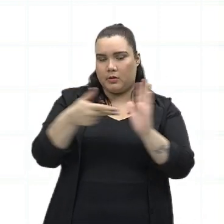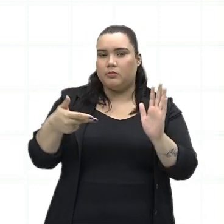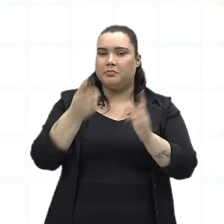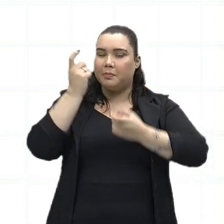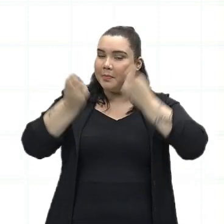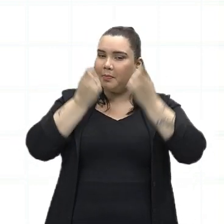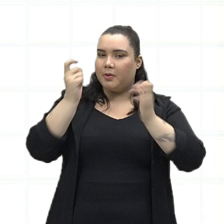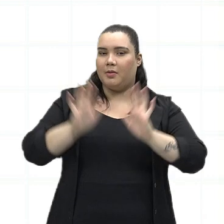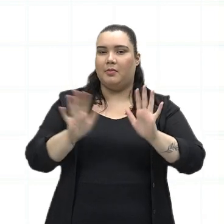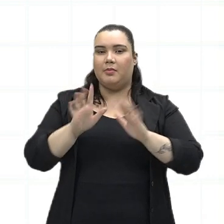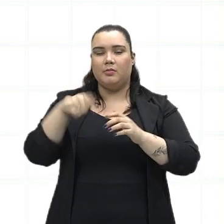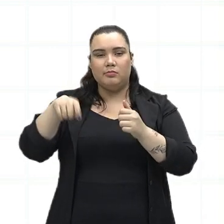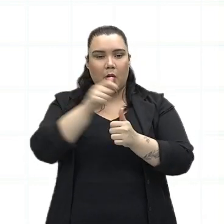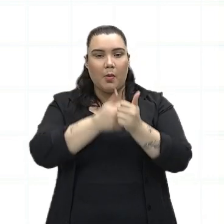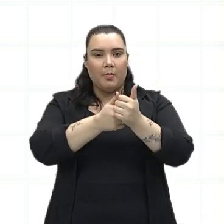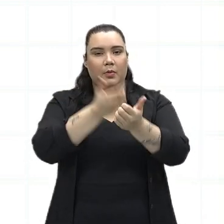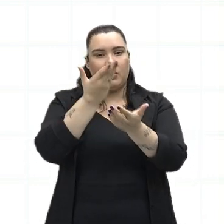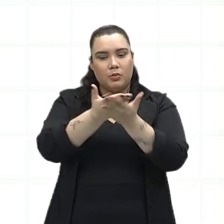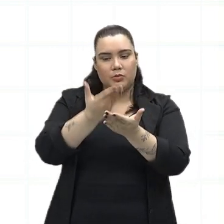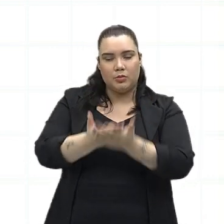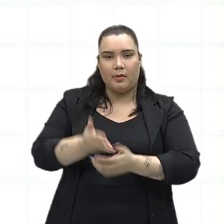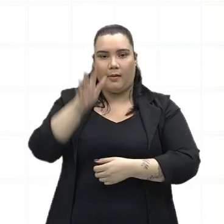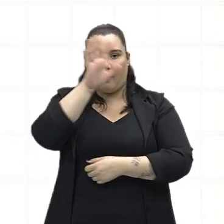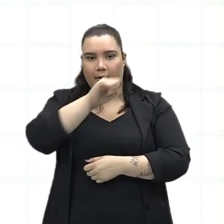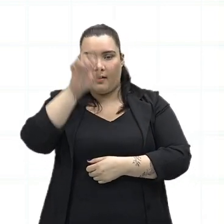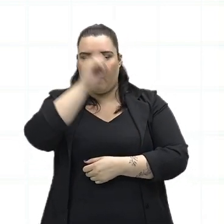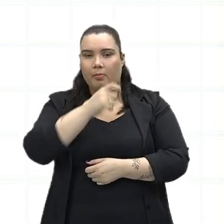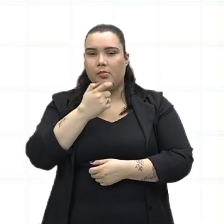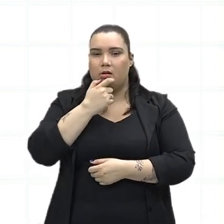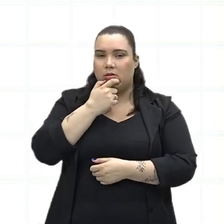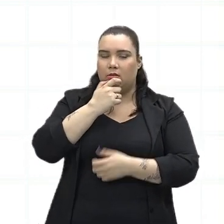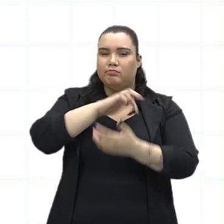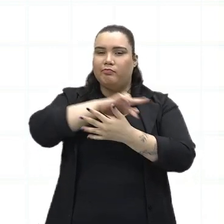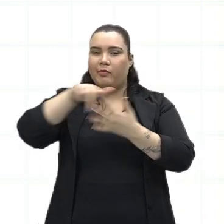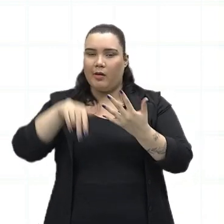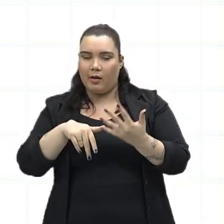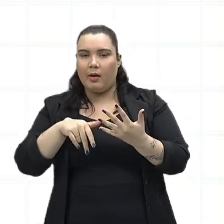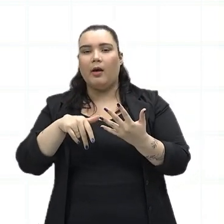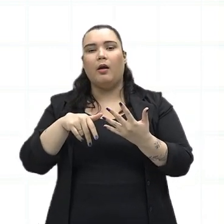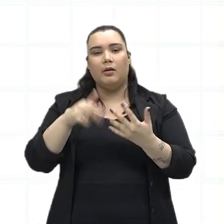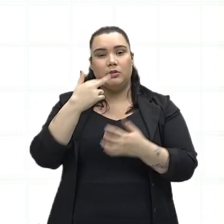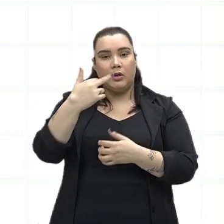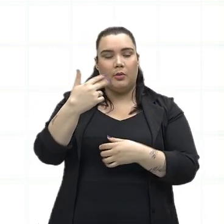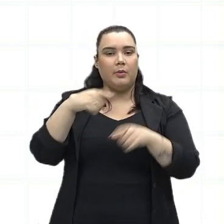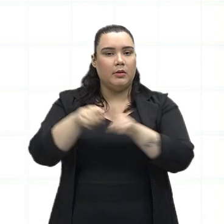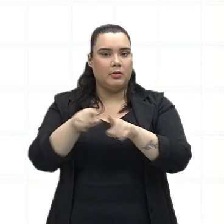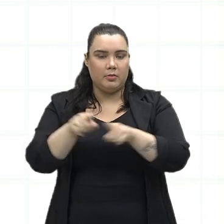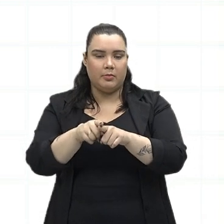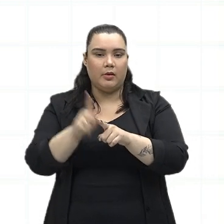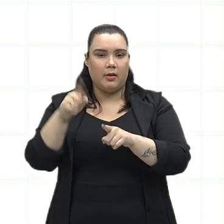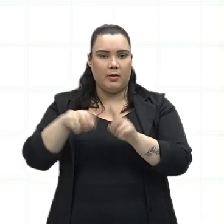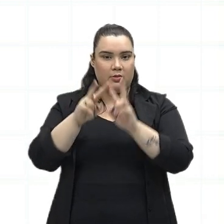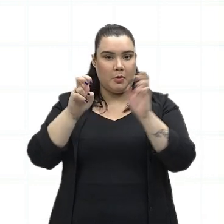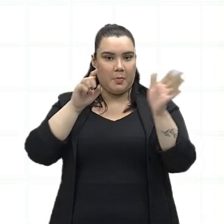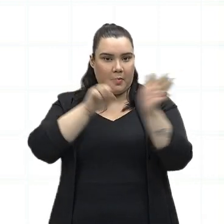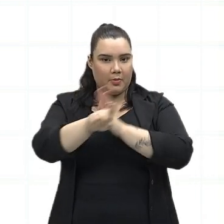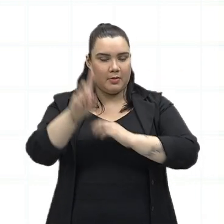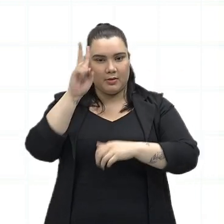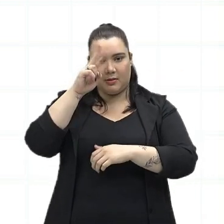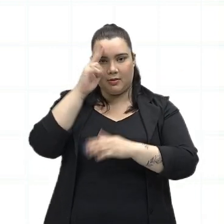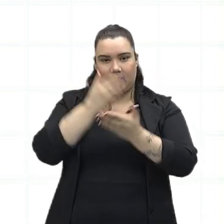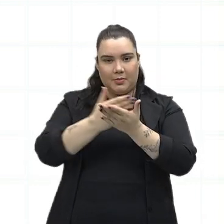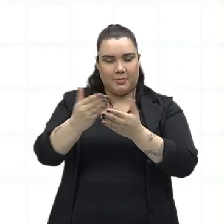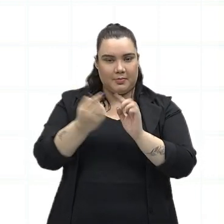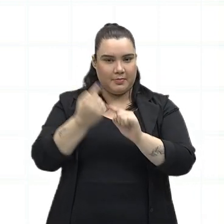aí, estudem, aprendam a falar idiomas, certo? E é isso respondendo a pergunta que eu fiz ali